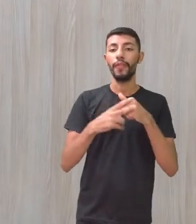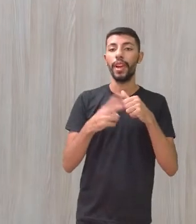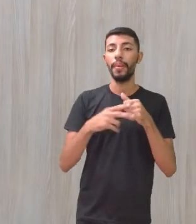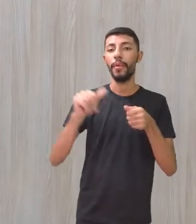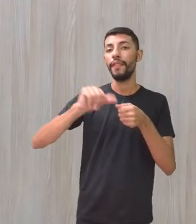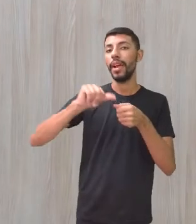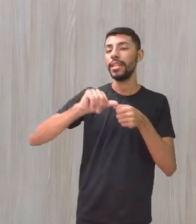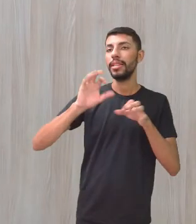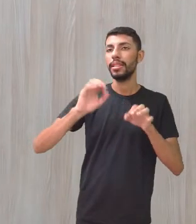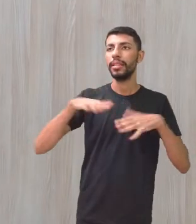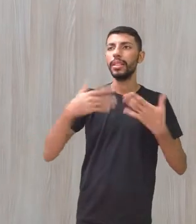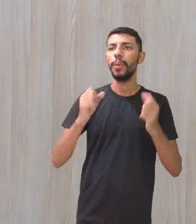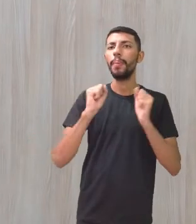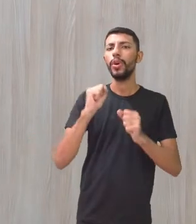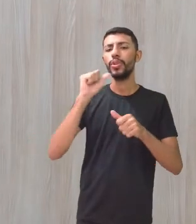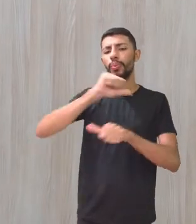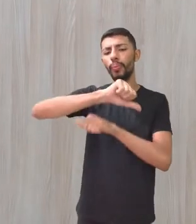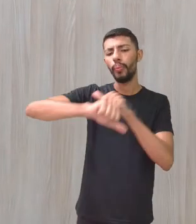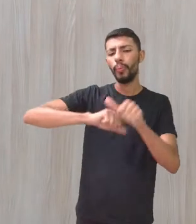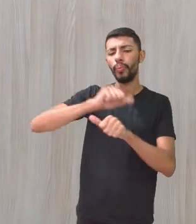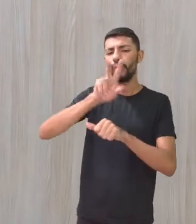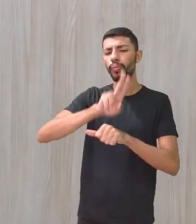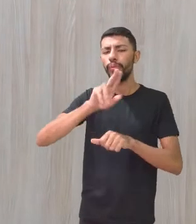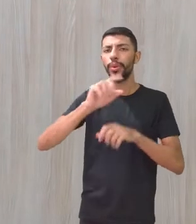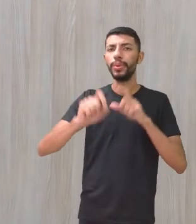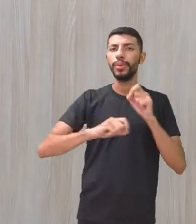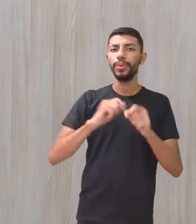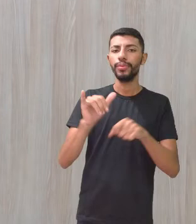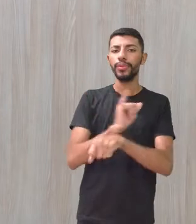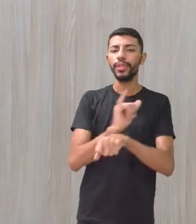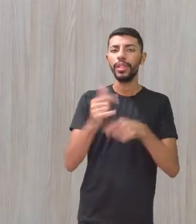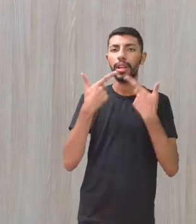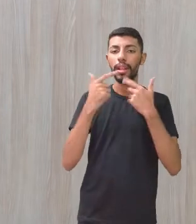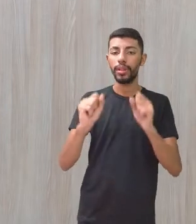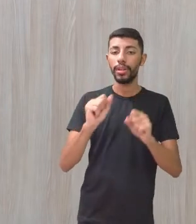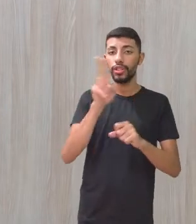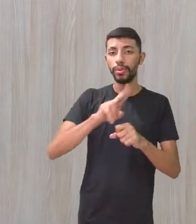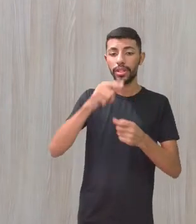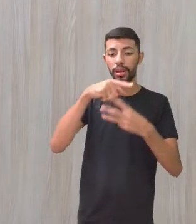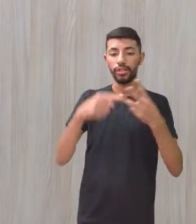posso modelar a minha linguagem e utilizar essas 3 formas de verbo